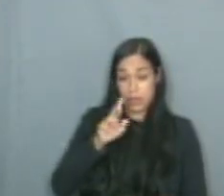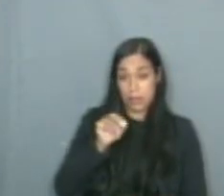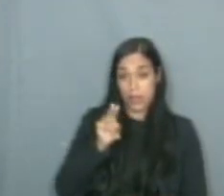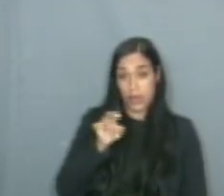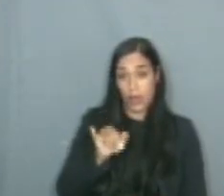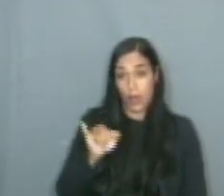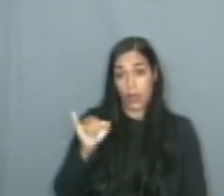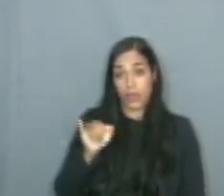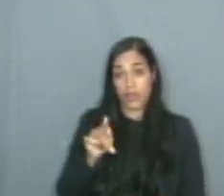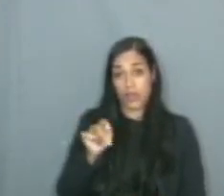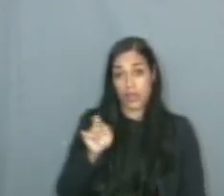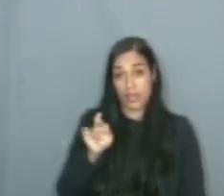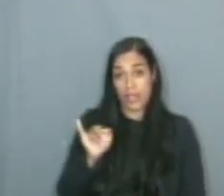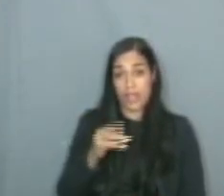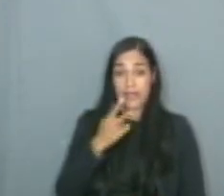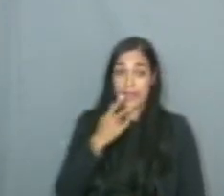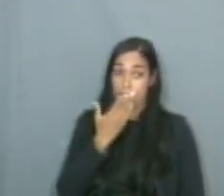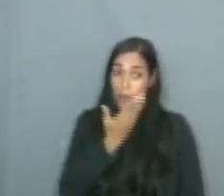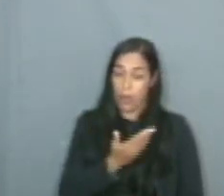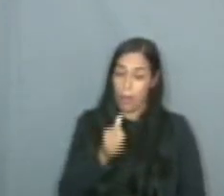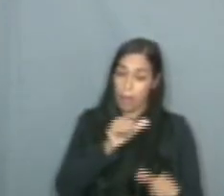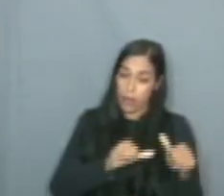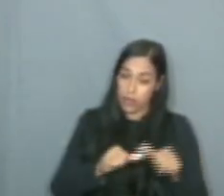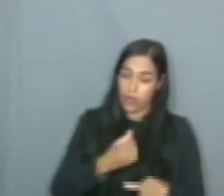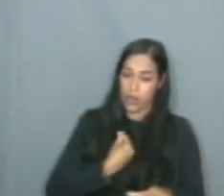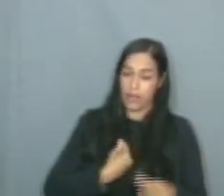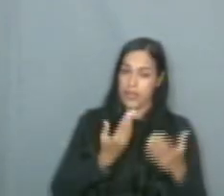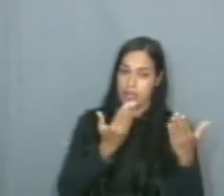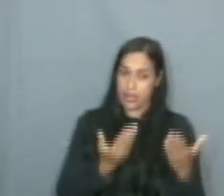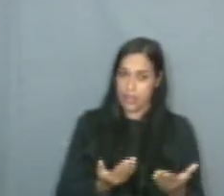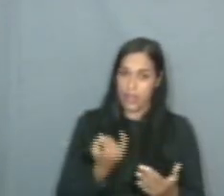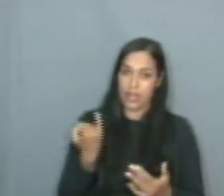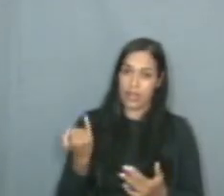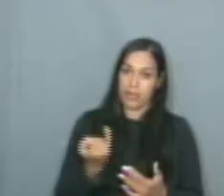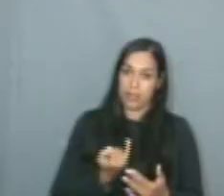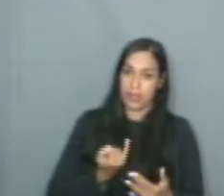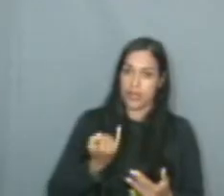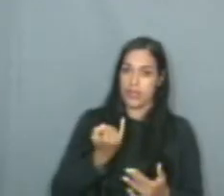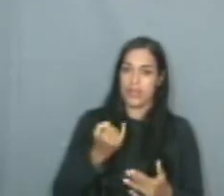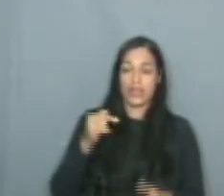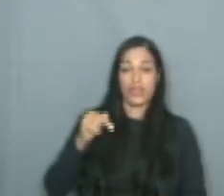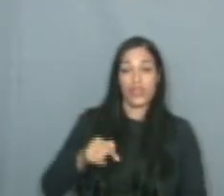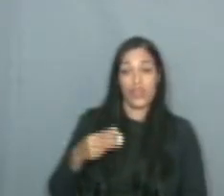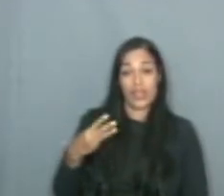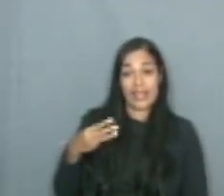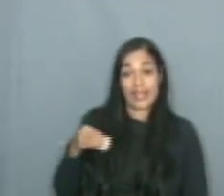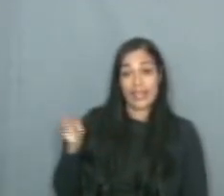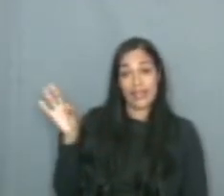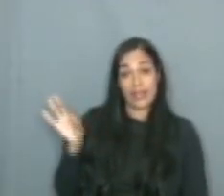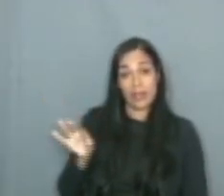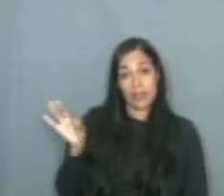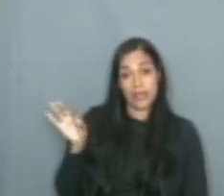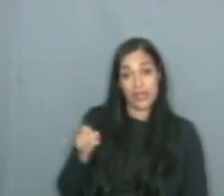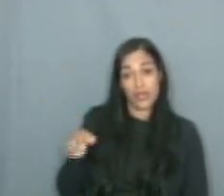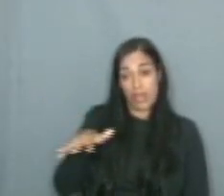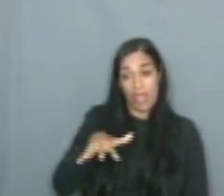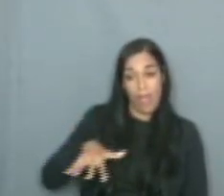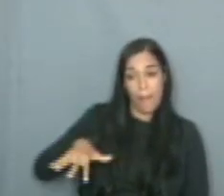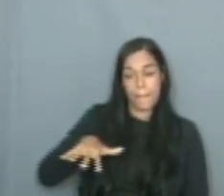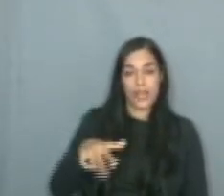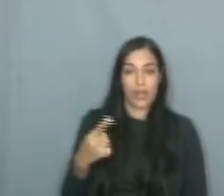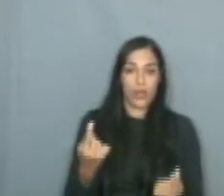vereadora Cari Santos falou, mudou a vida dela, é algo muito importante, a gente colocar 30% de ampla